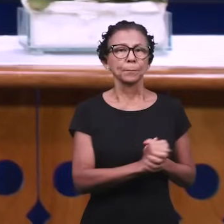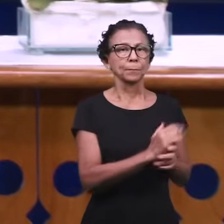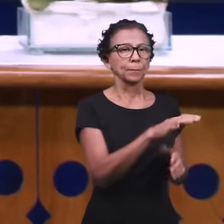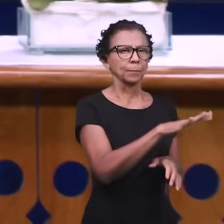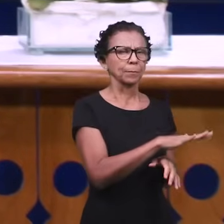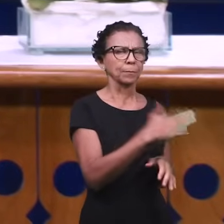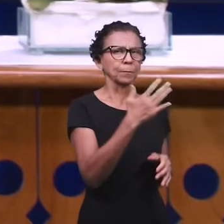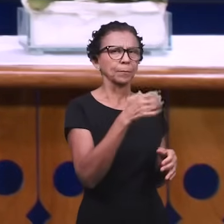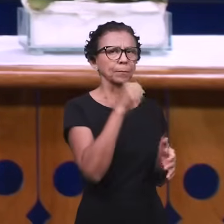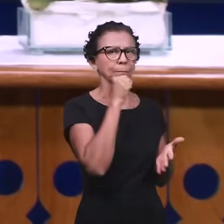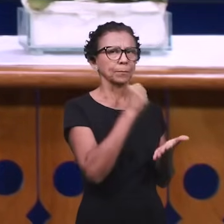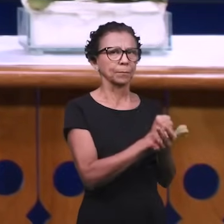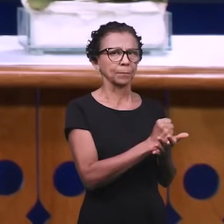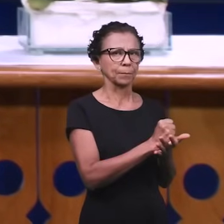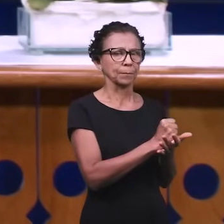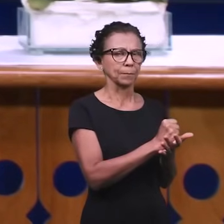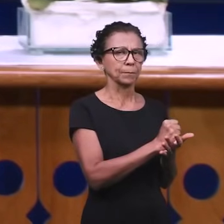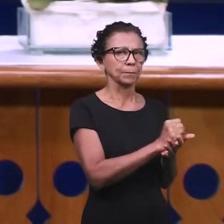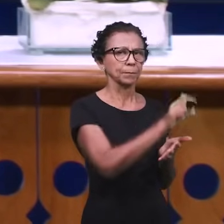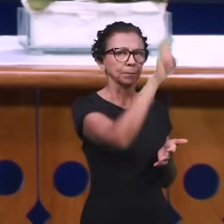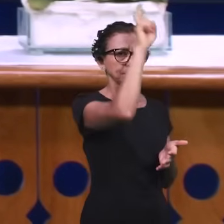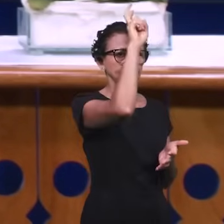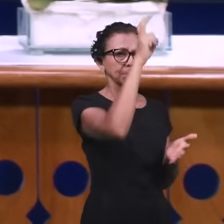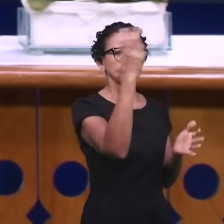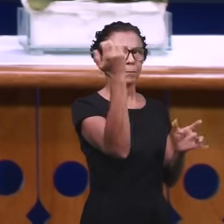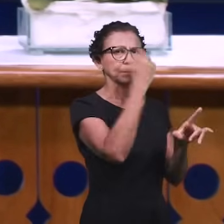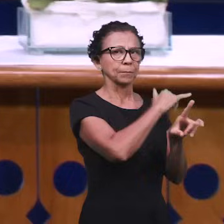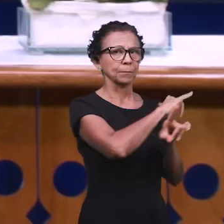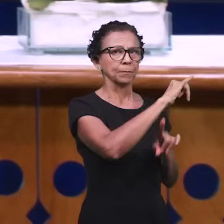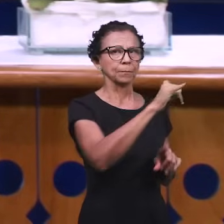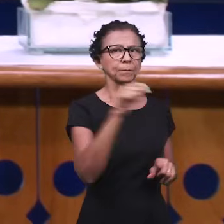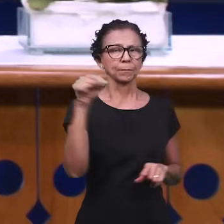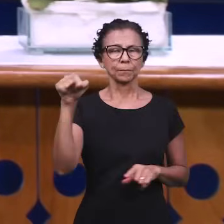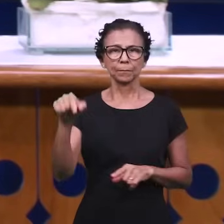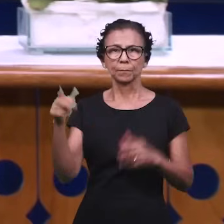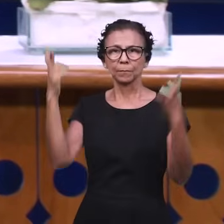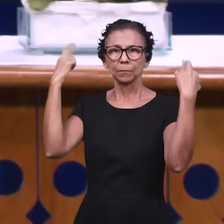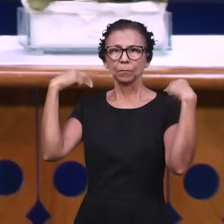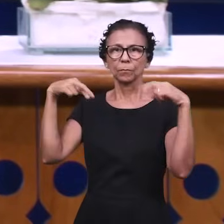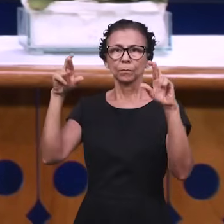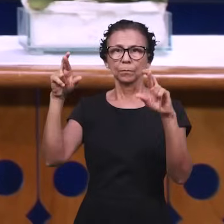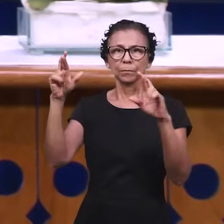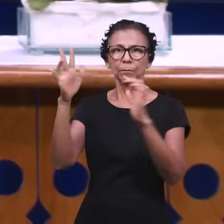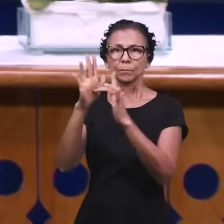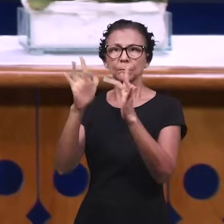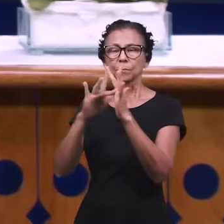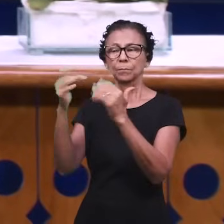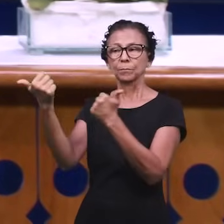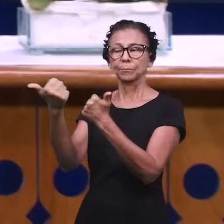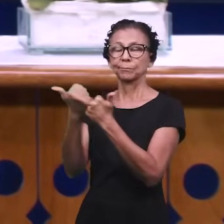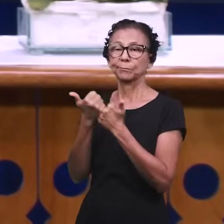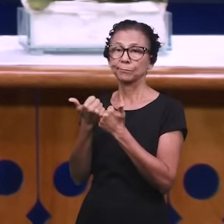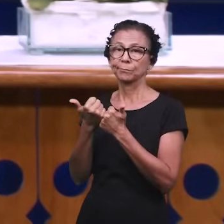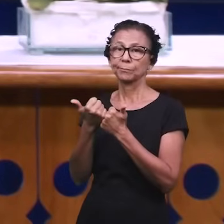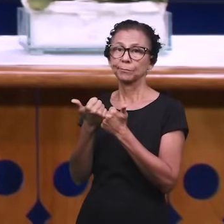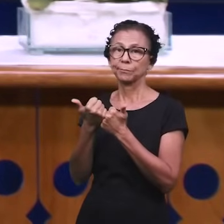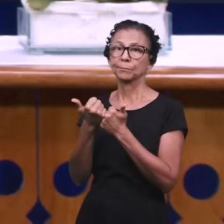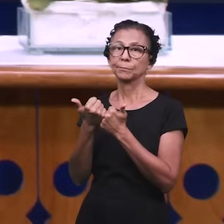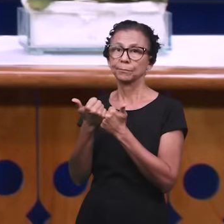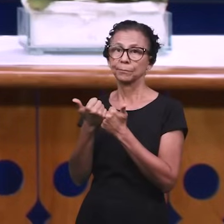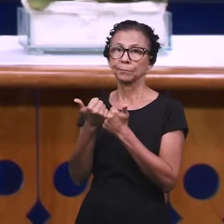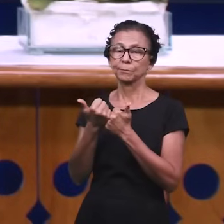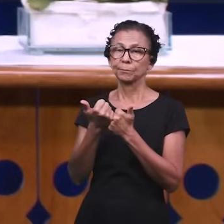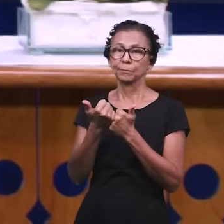no Egito foi profético, agora era a realidade. Jesus iria assumir o lugar do cordeiro da Páscoa, mas